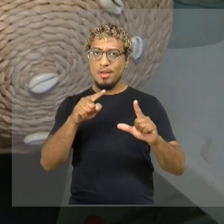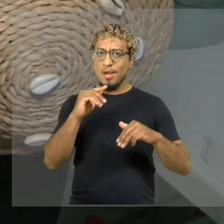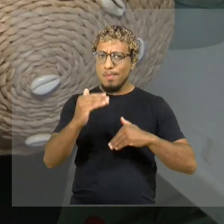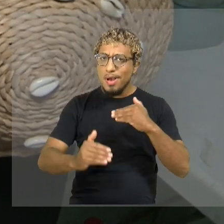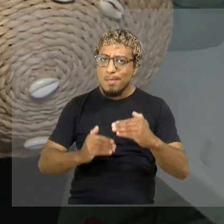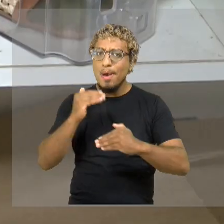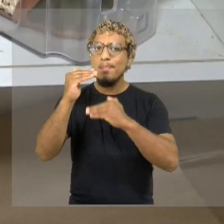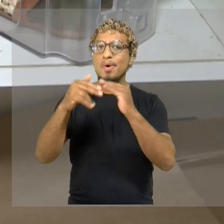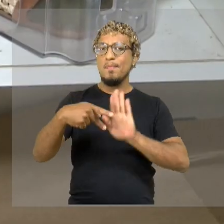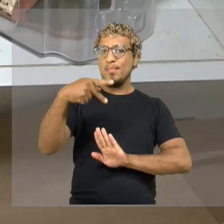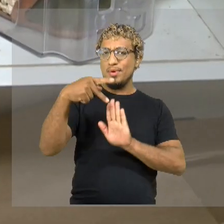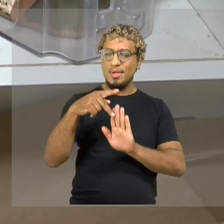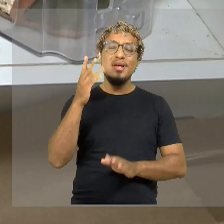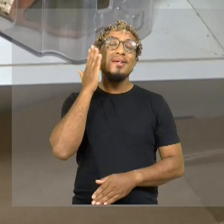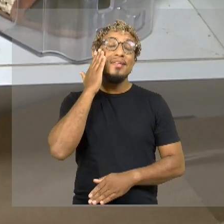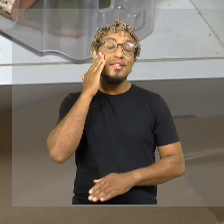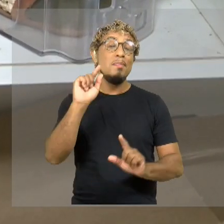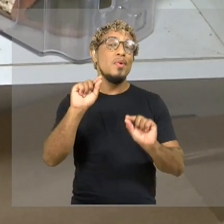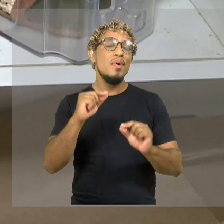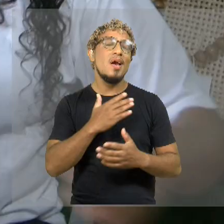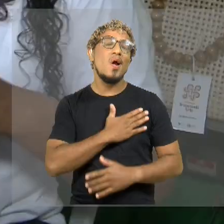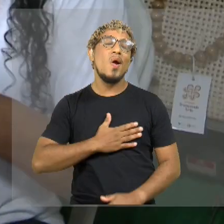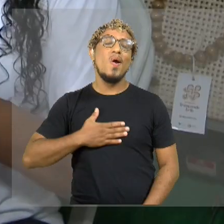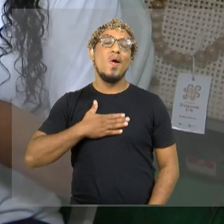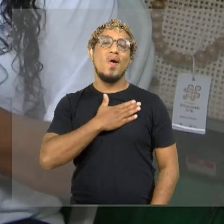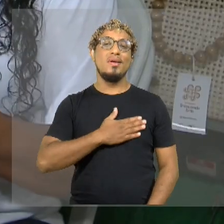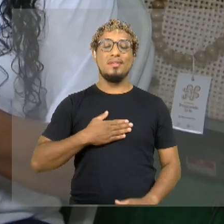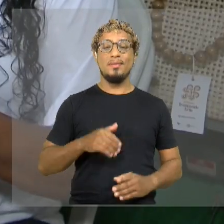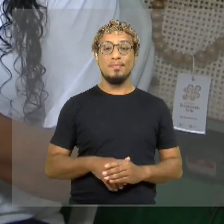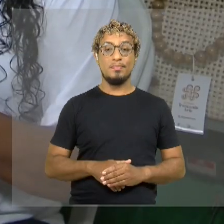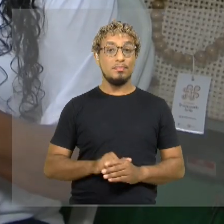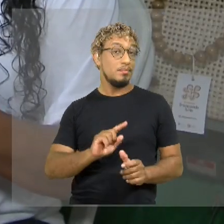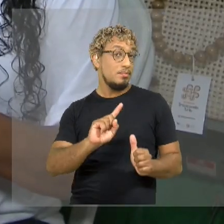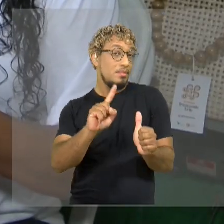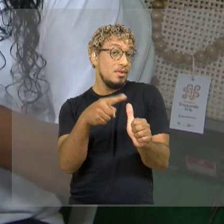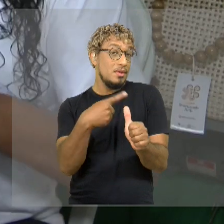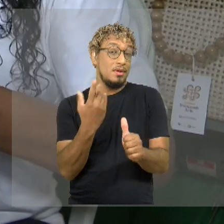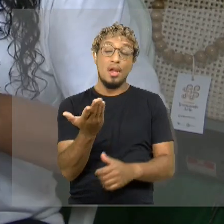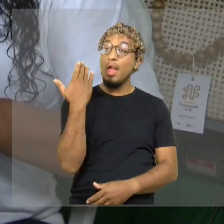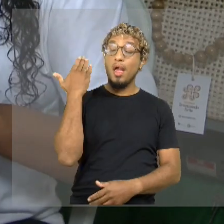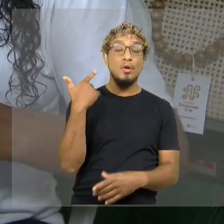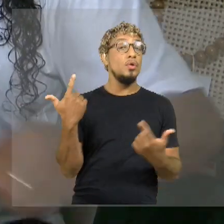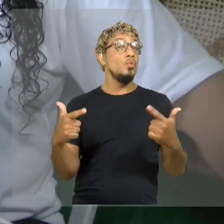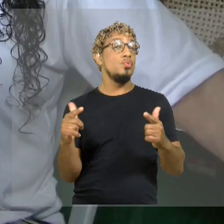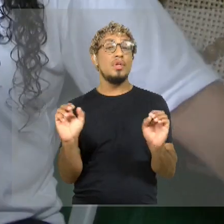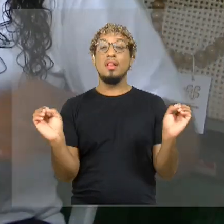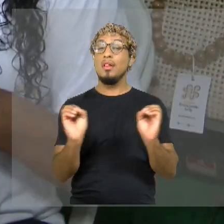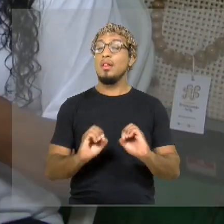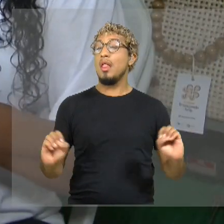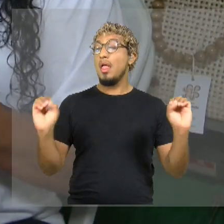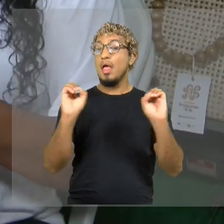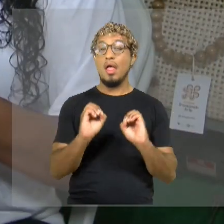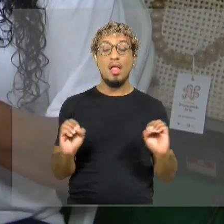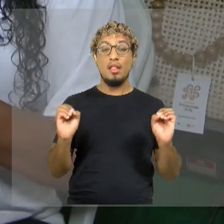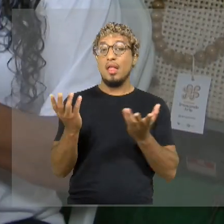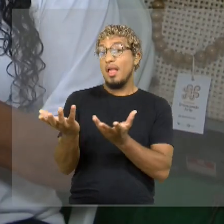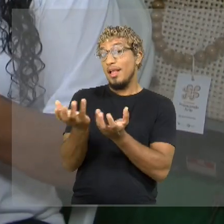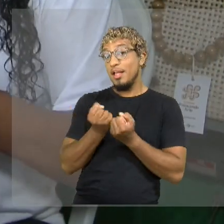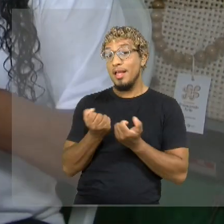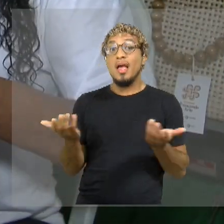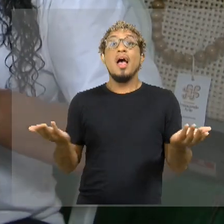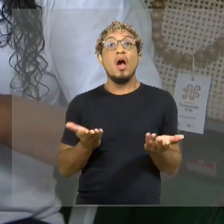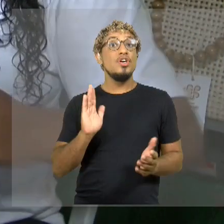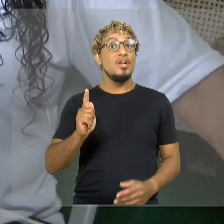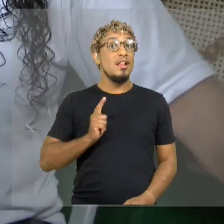da importância de gostar do que se faz. De primeiro a gente não tinha nada para receber, né? E hoje a gente já tem algo a